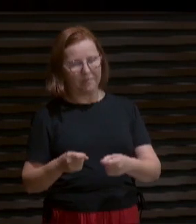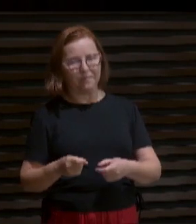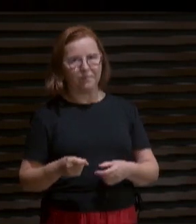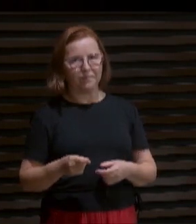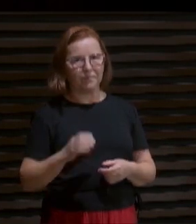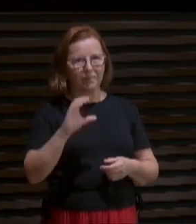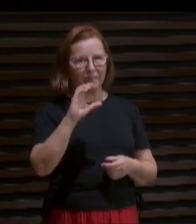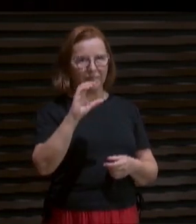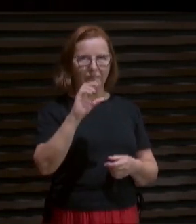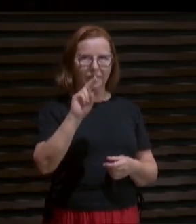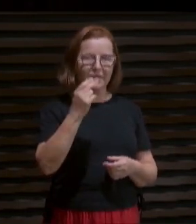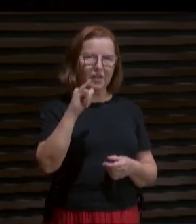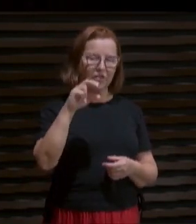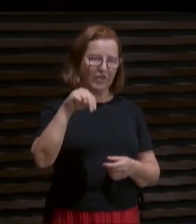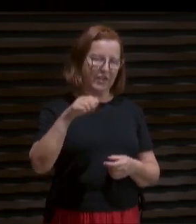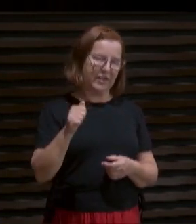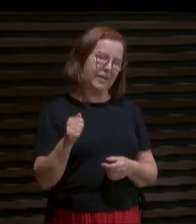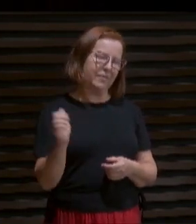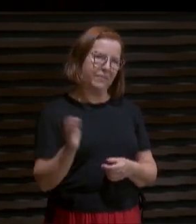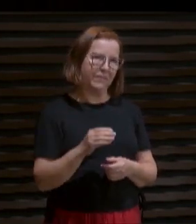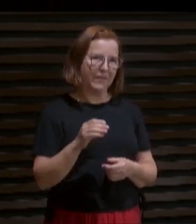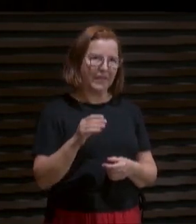China e Taiwan,